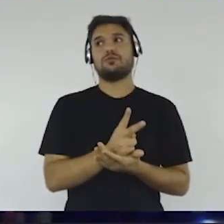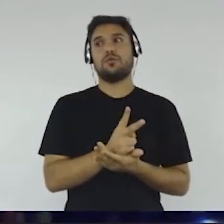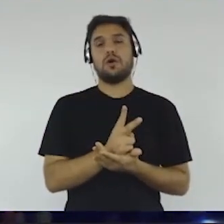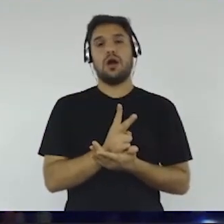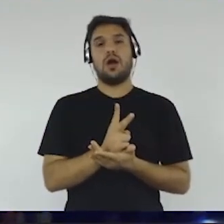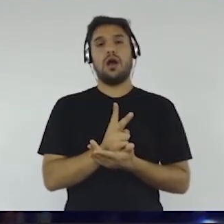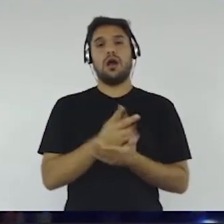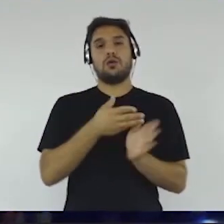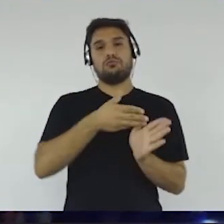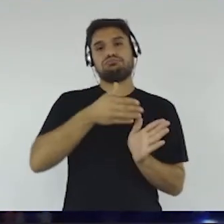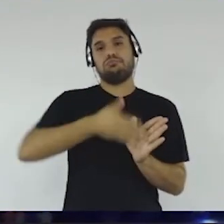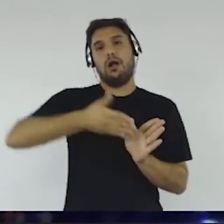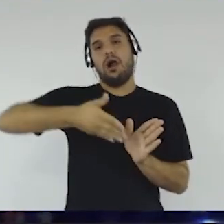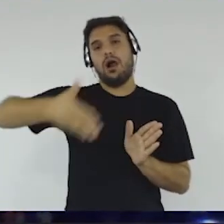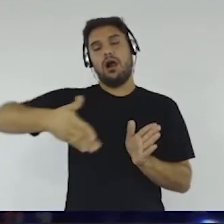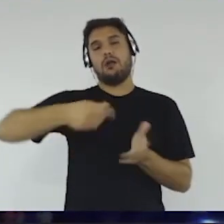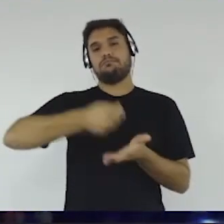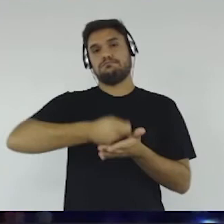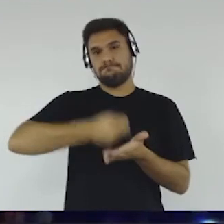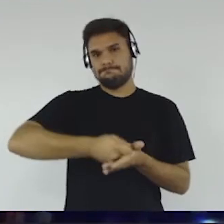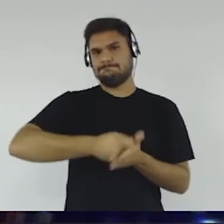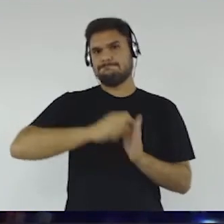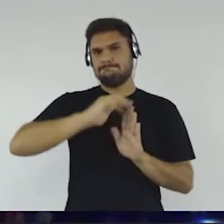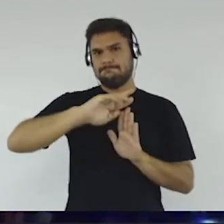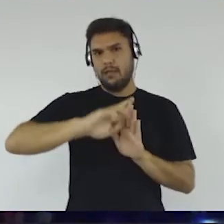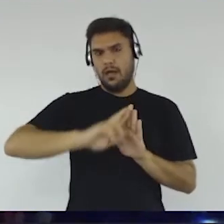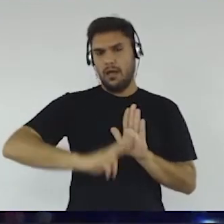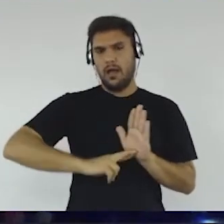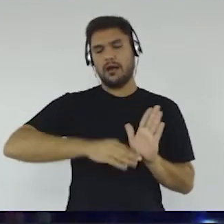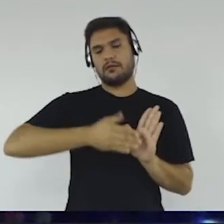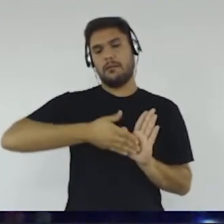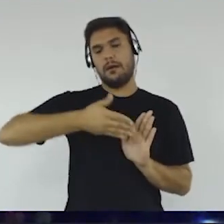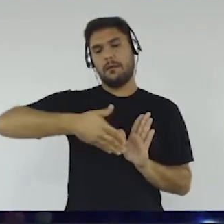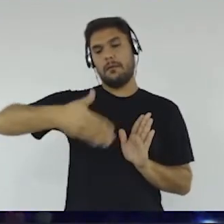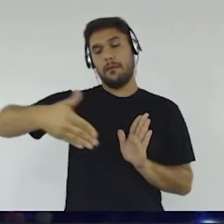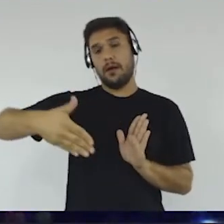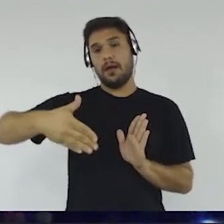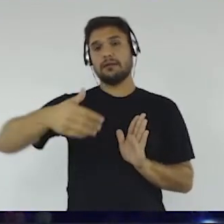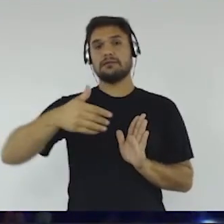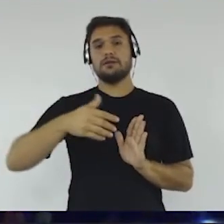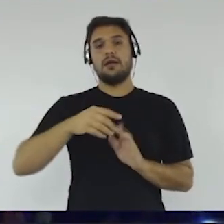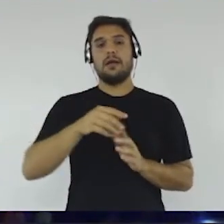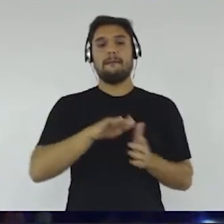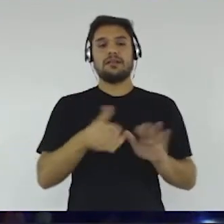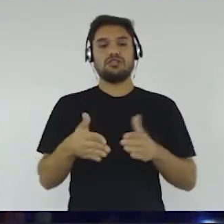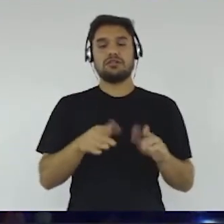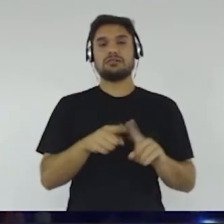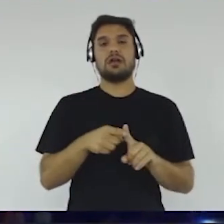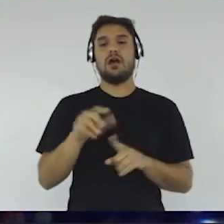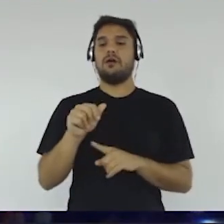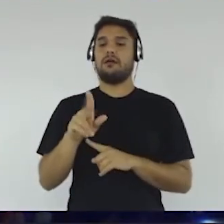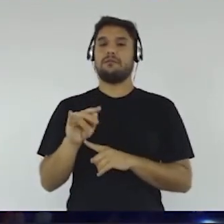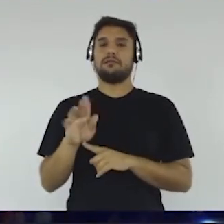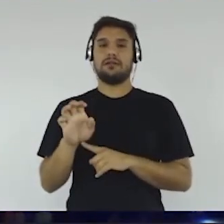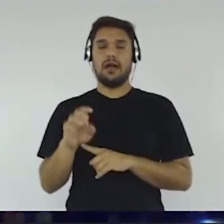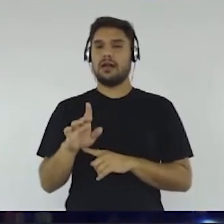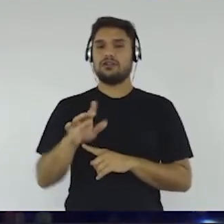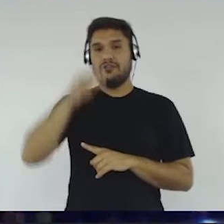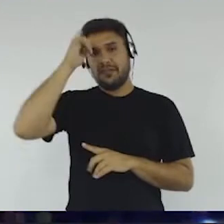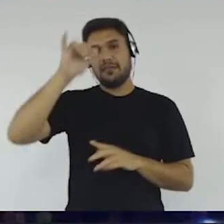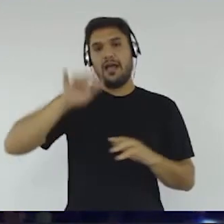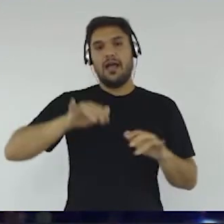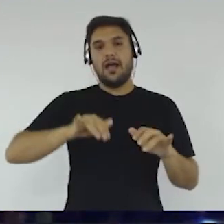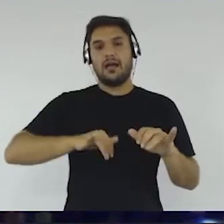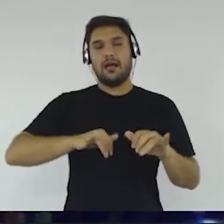dos procedimentos, a rigidez dos procedimentos, preocupadas em que esses procedimentos, tanto de mediação quanto de arbitragem, não sofressem